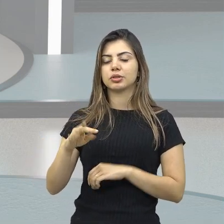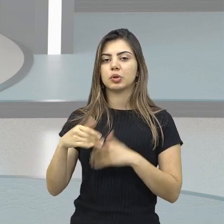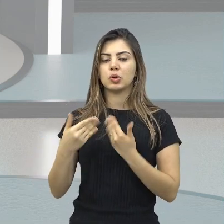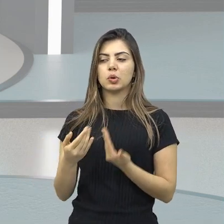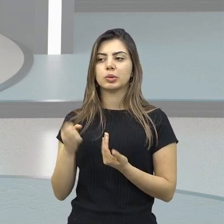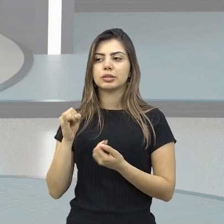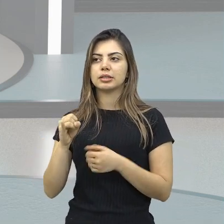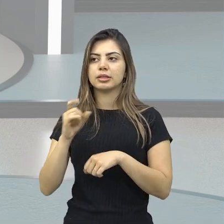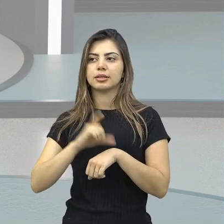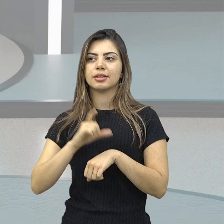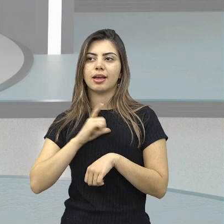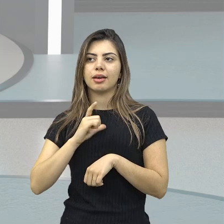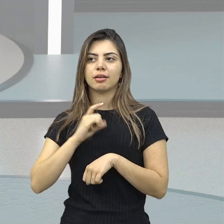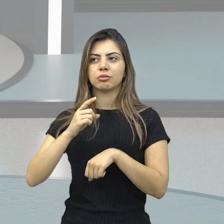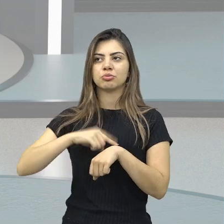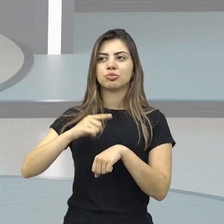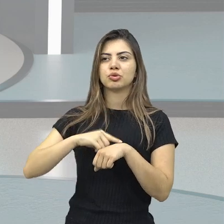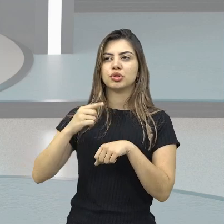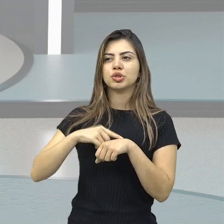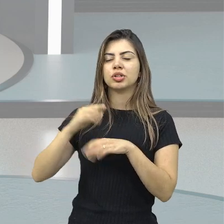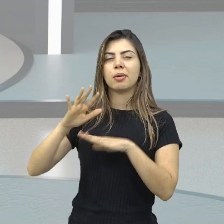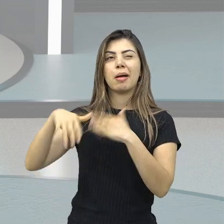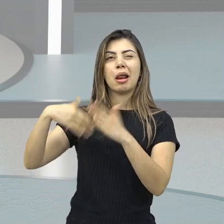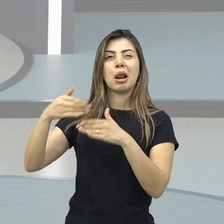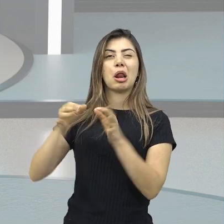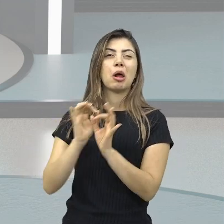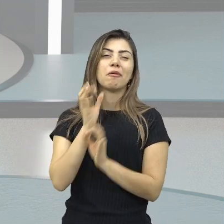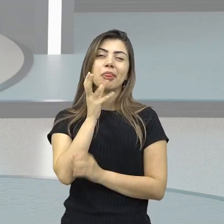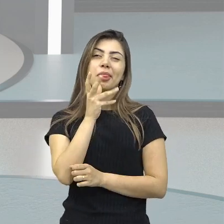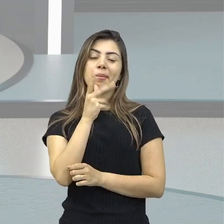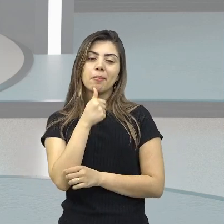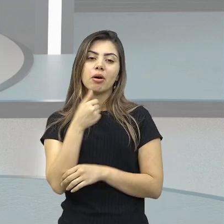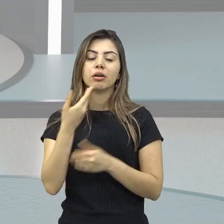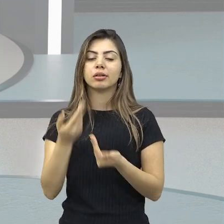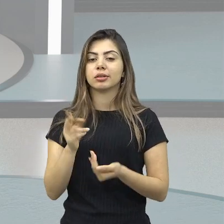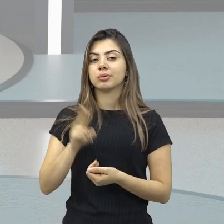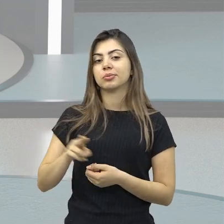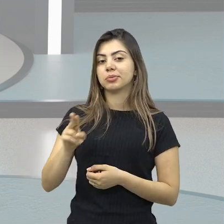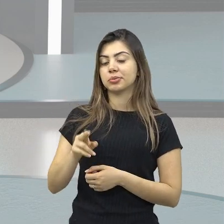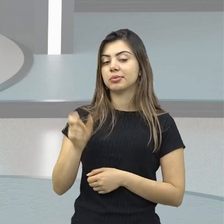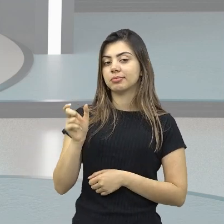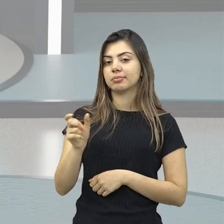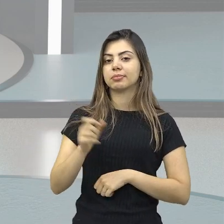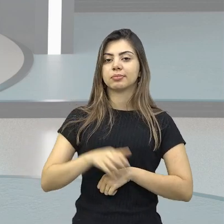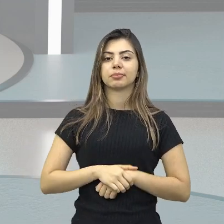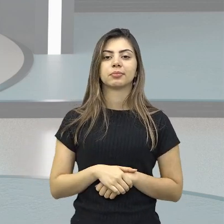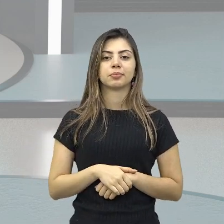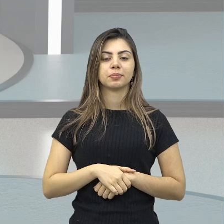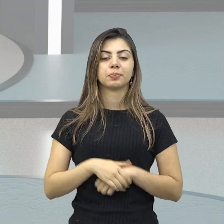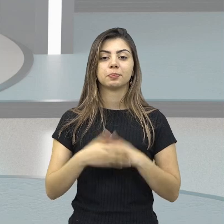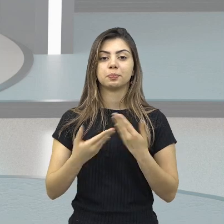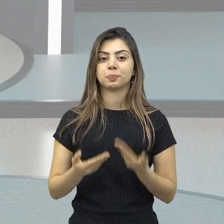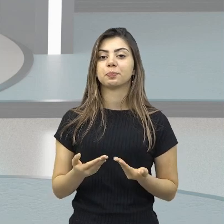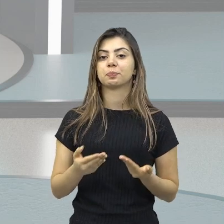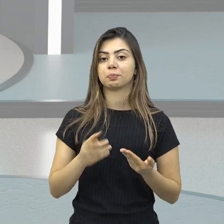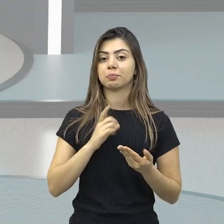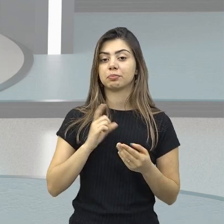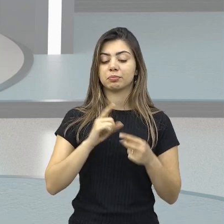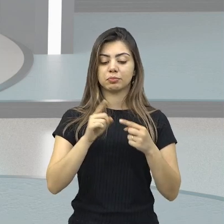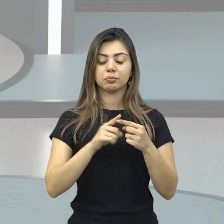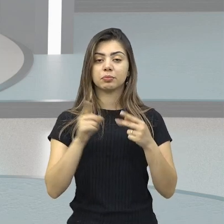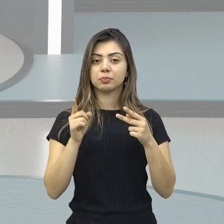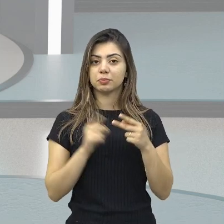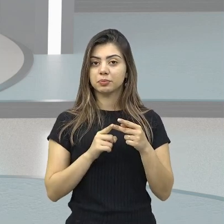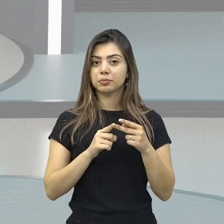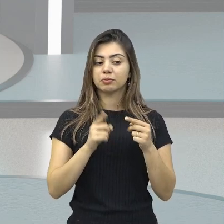muito distante em relação ao momento atual que eu estou falando, eu vou utilizar o that, tá certo? Pronomes demonstrativos tem dois.